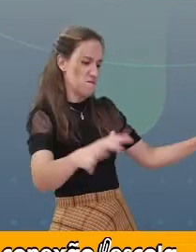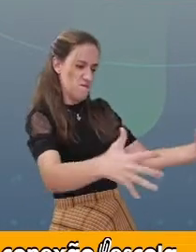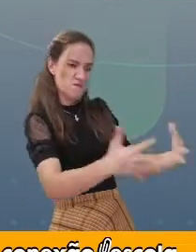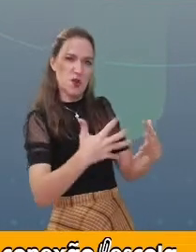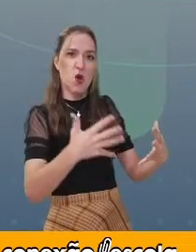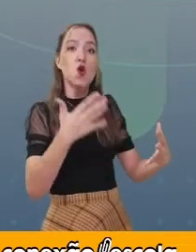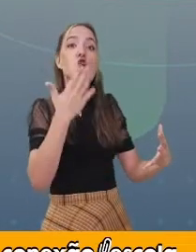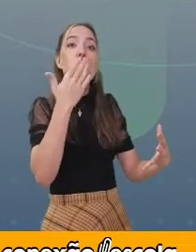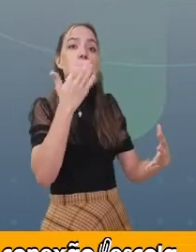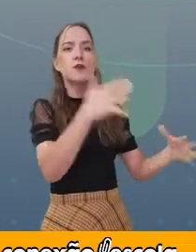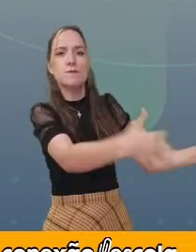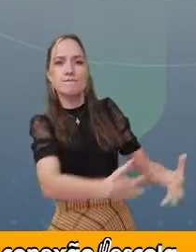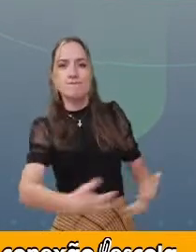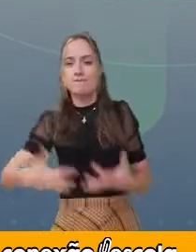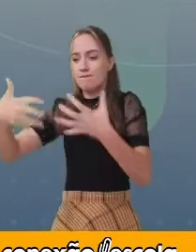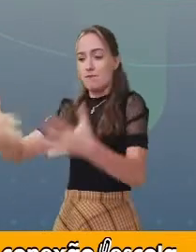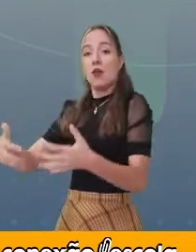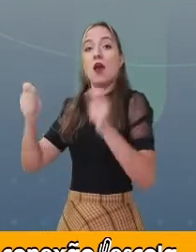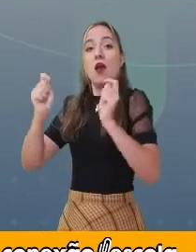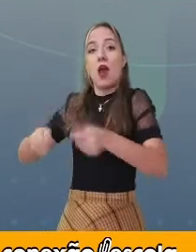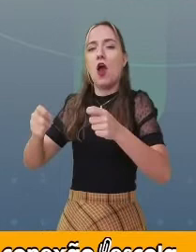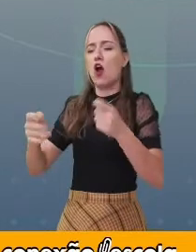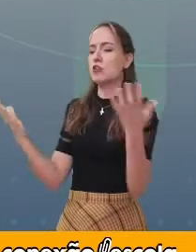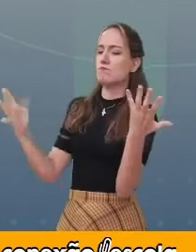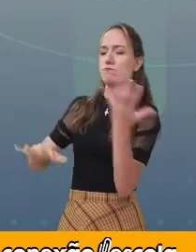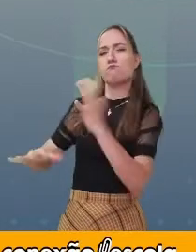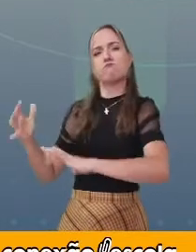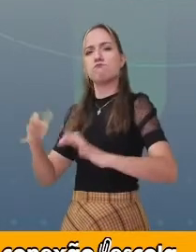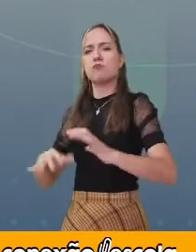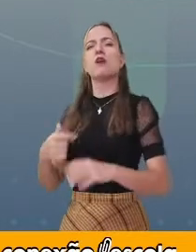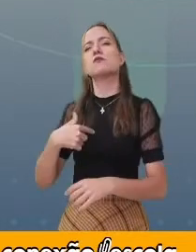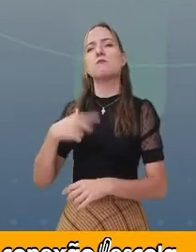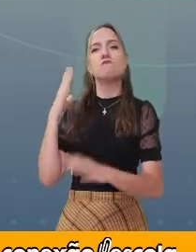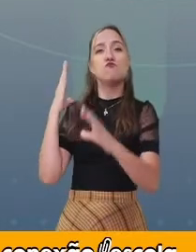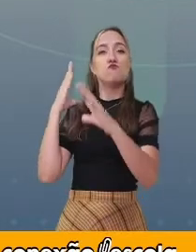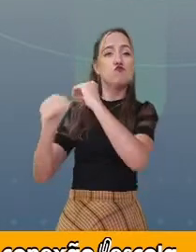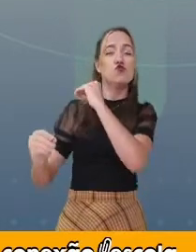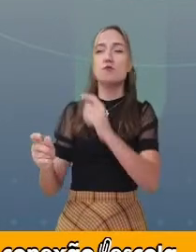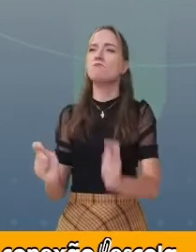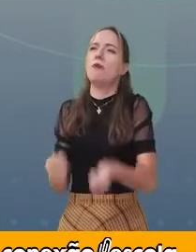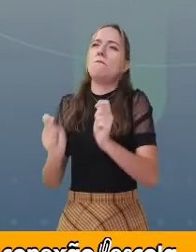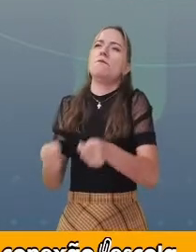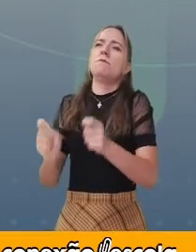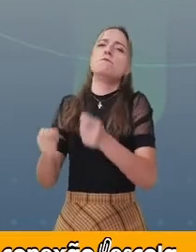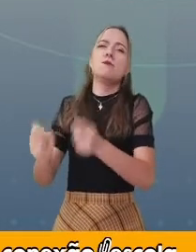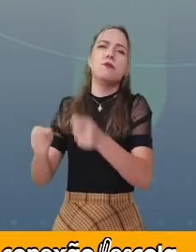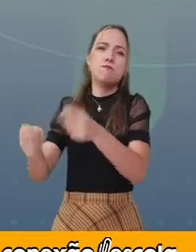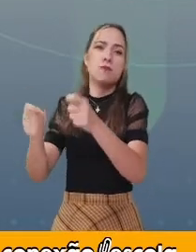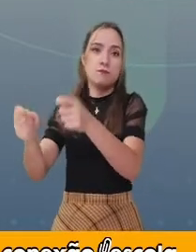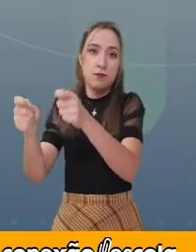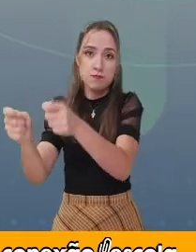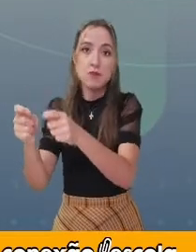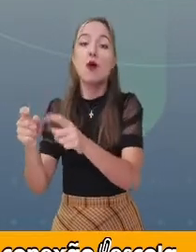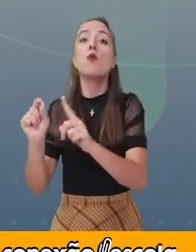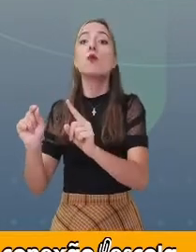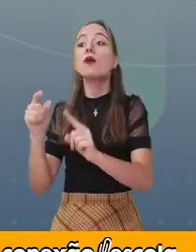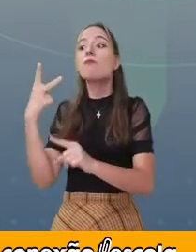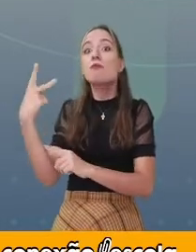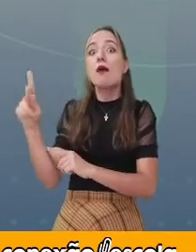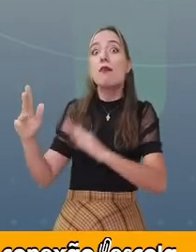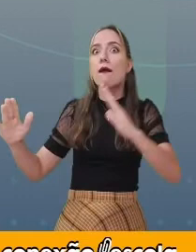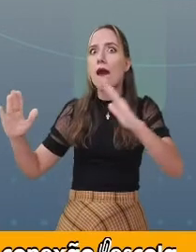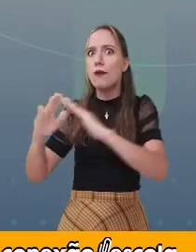comida em sua carroça e, sem olhar para trás, saiu em direção à floresta onde ficava sua